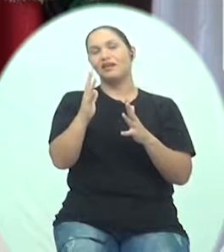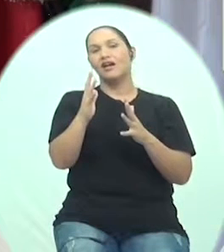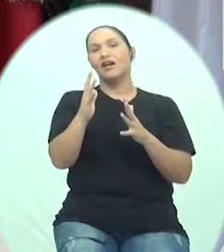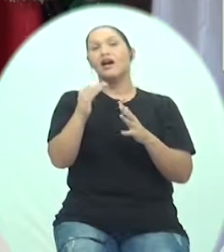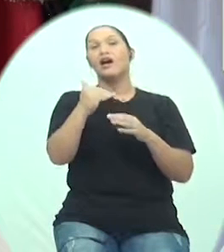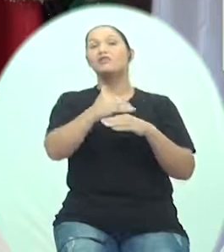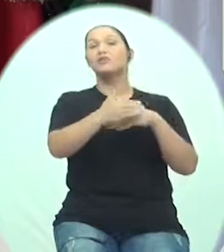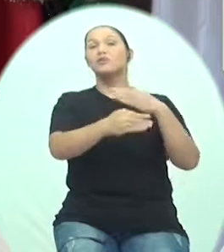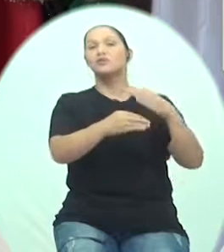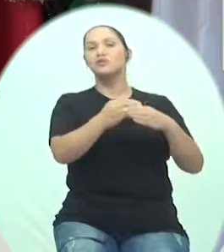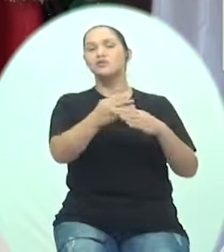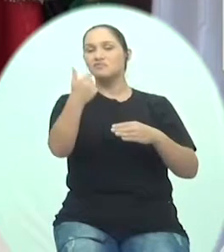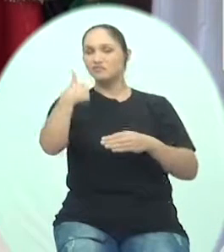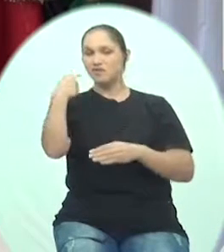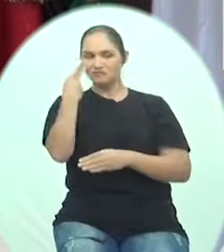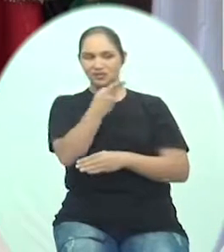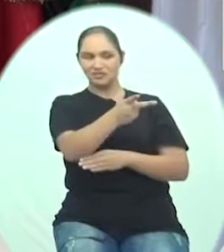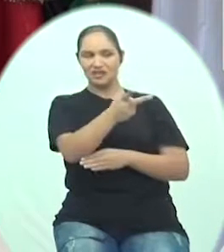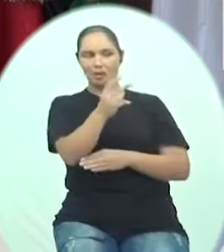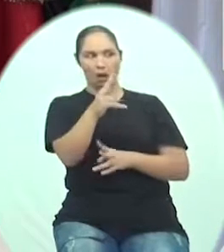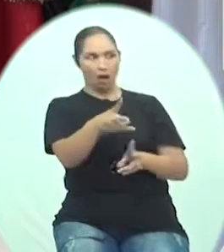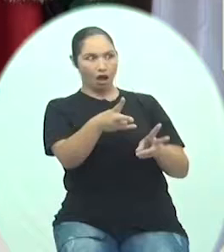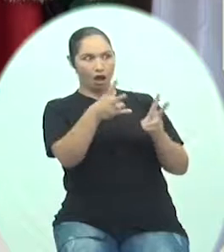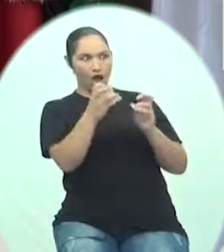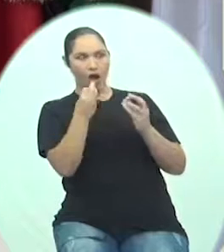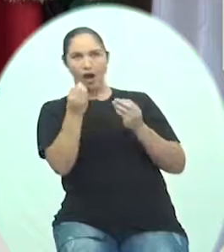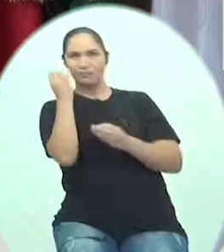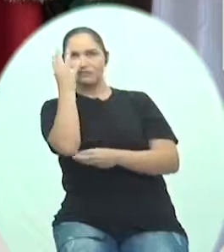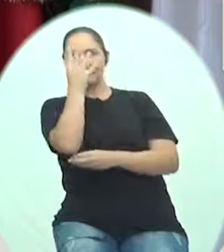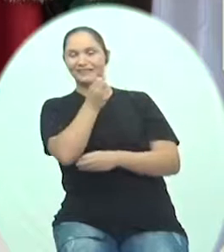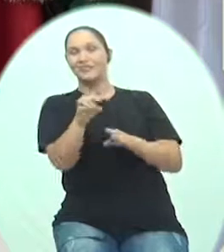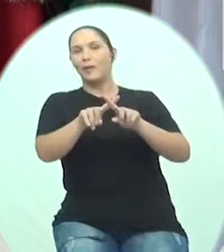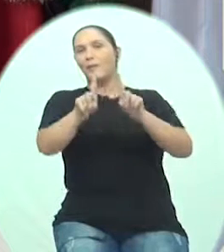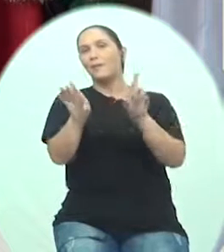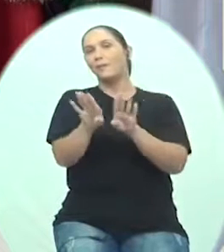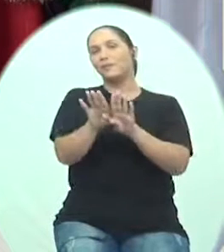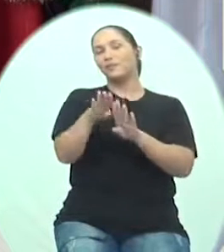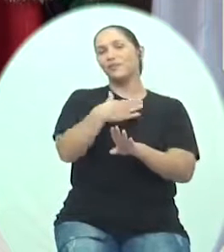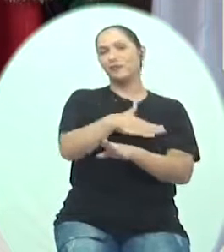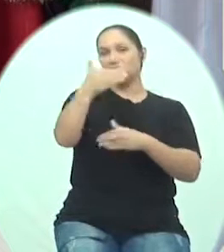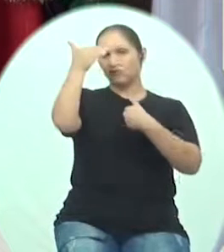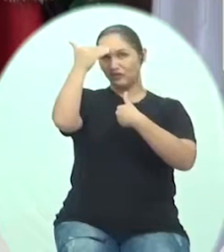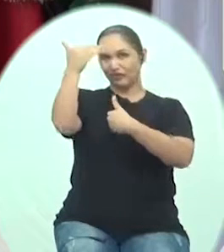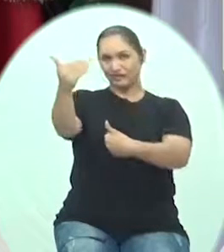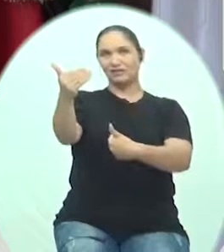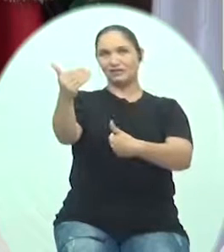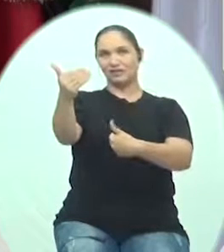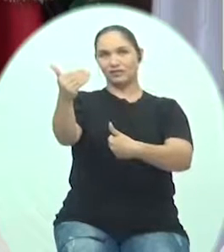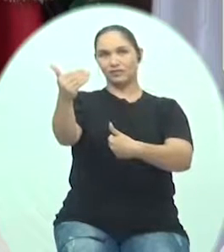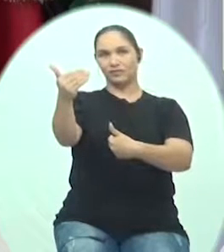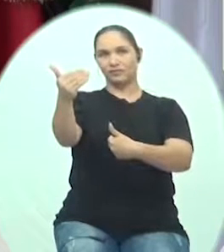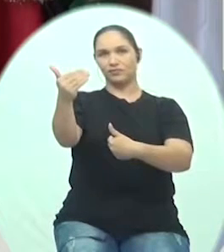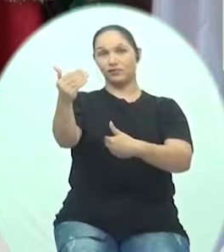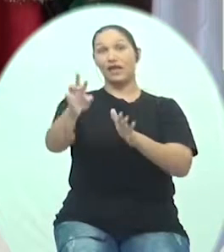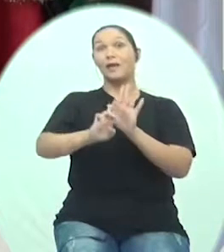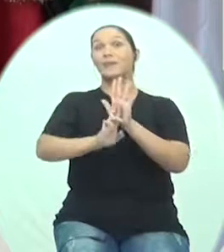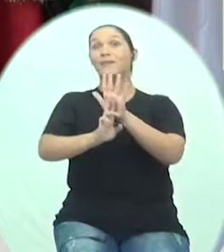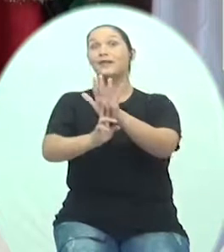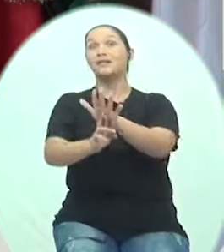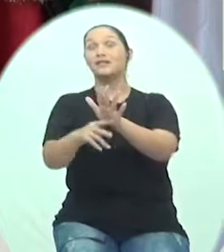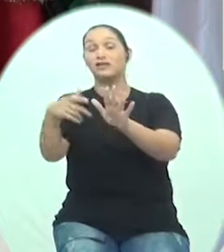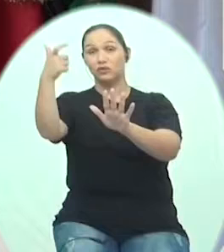bonita também queremos eh agradecer em nome da comissão de obras eh o Gustavo